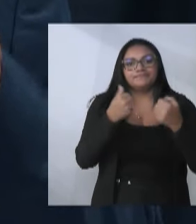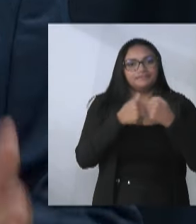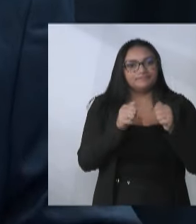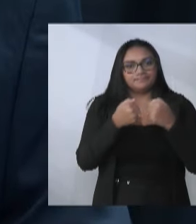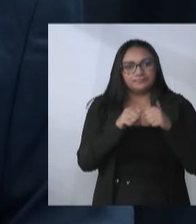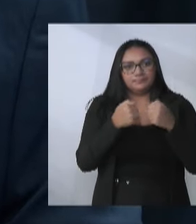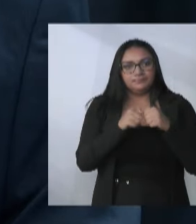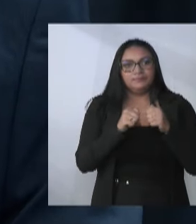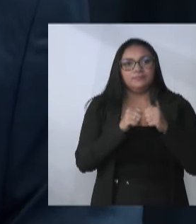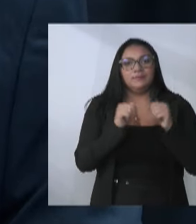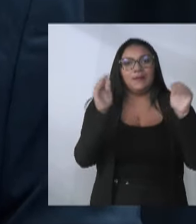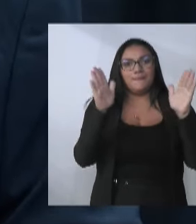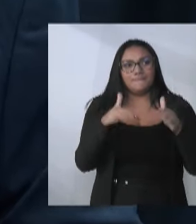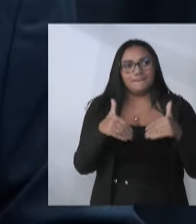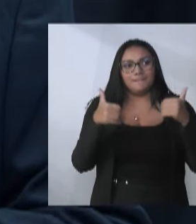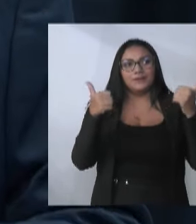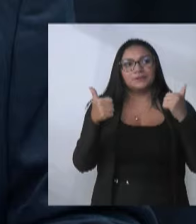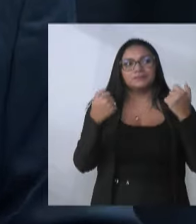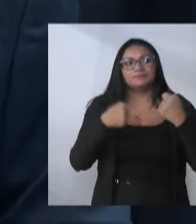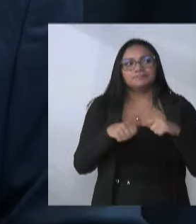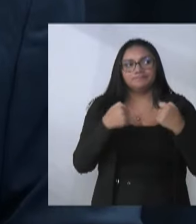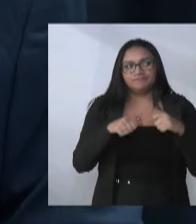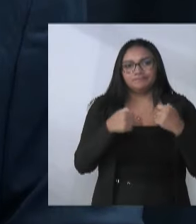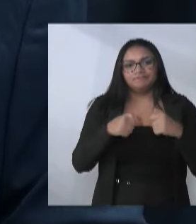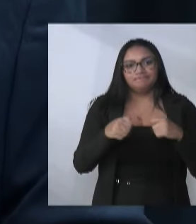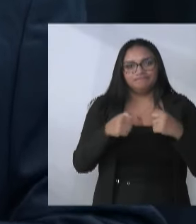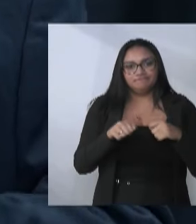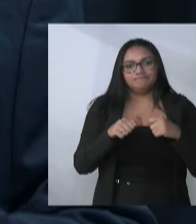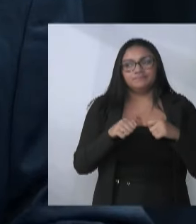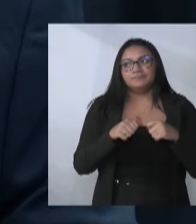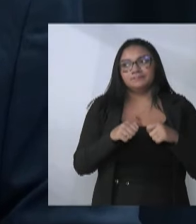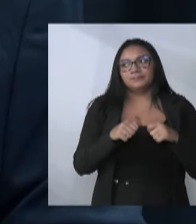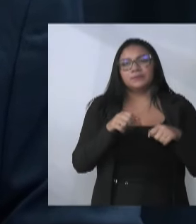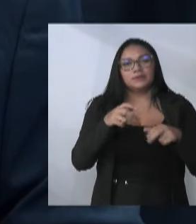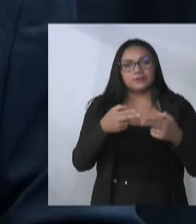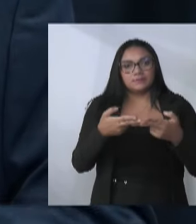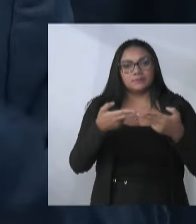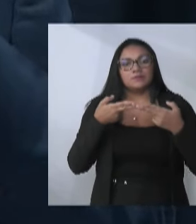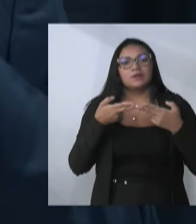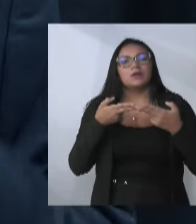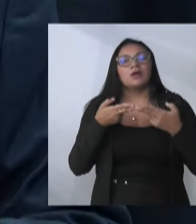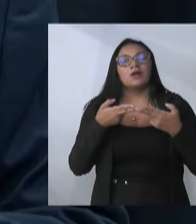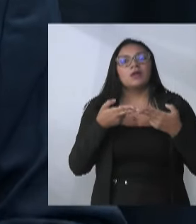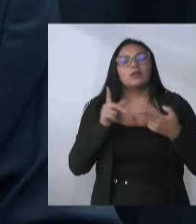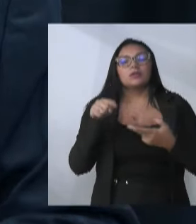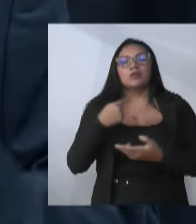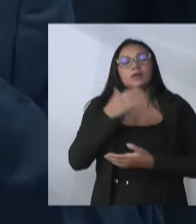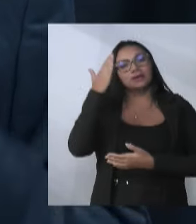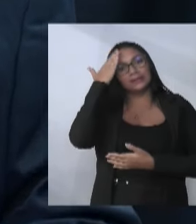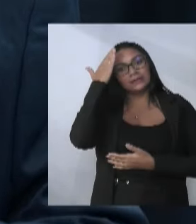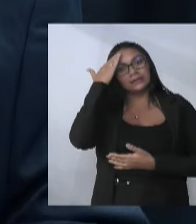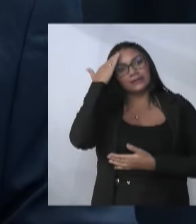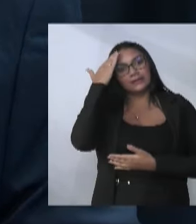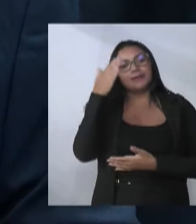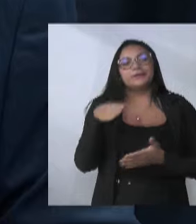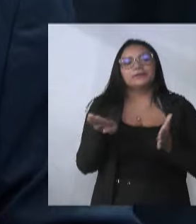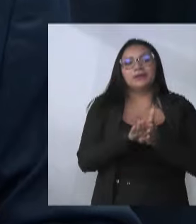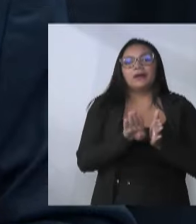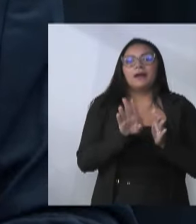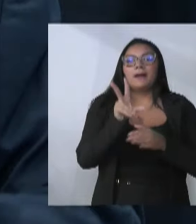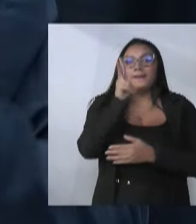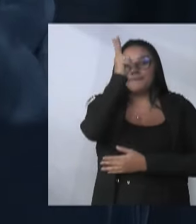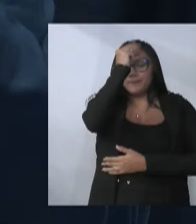um melhoramento em sua frota. E por essa razão, nós entendemos que a gente chegando à Prefeitura de